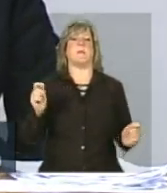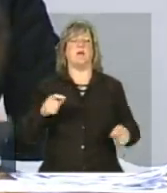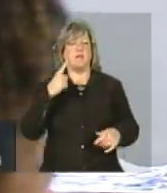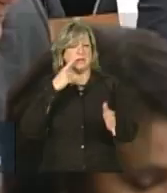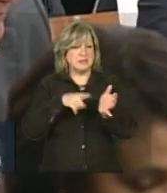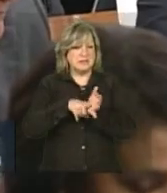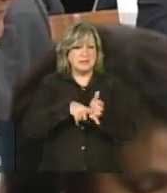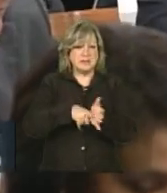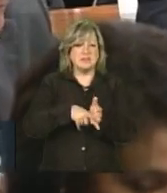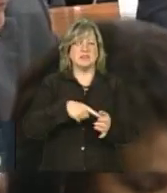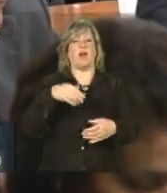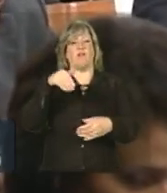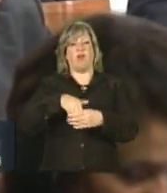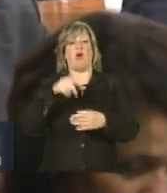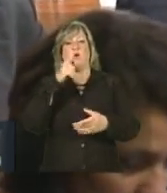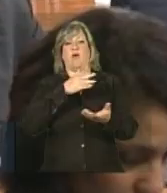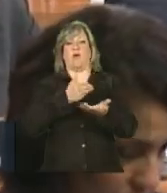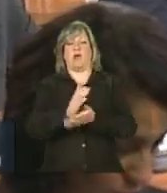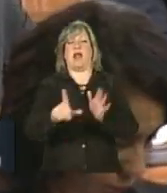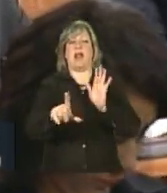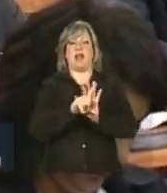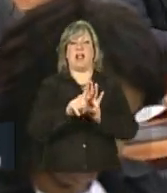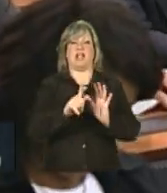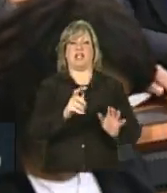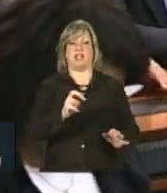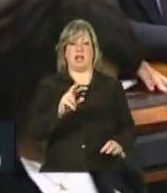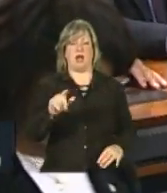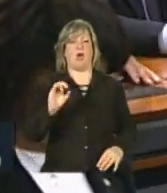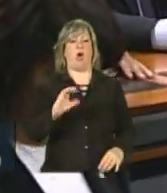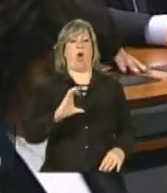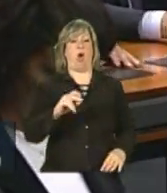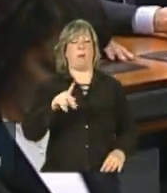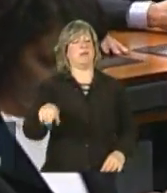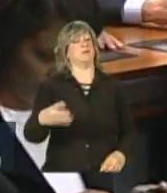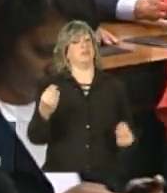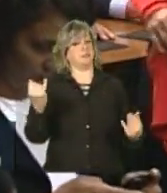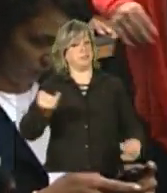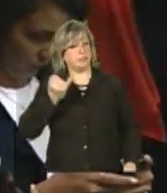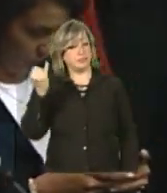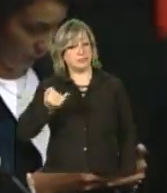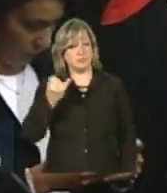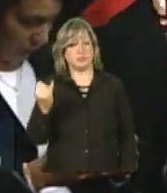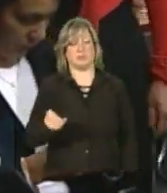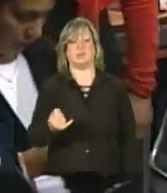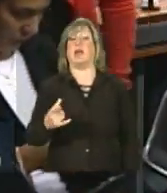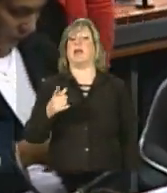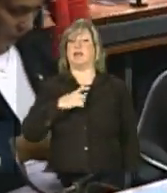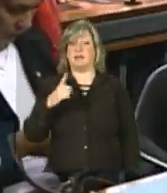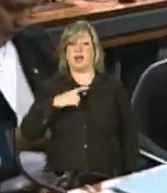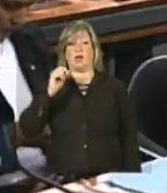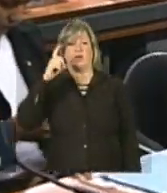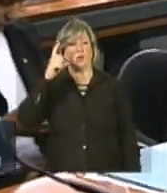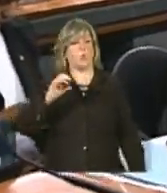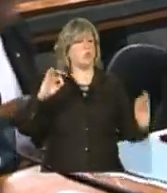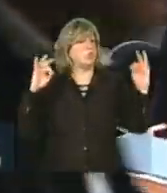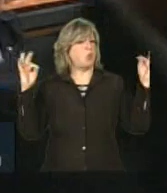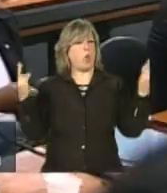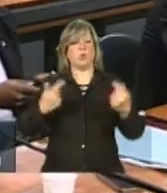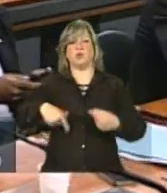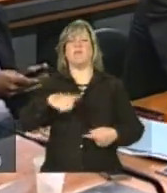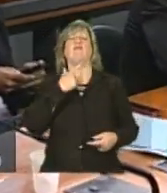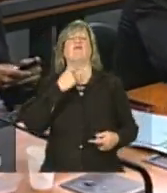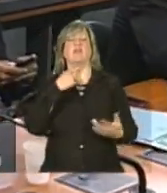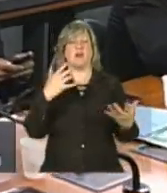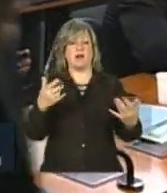examinar, discutir e votar a Lei Geral da Copa, que é um documento muito importante. Existe o interesse de todos nós para que ele seja